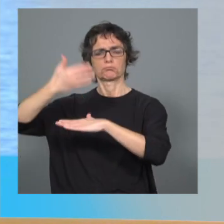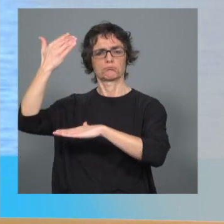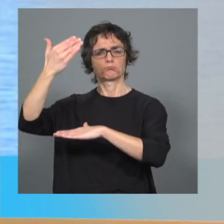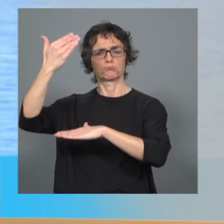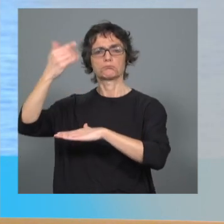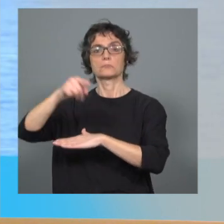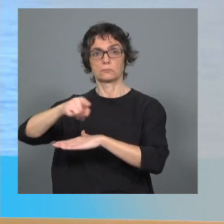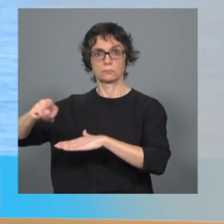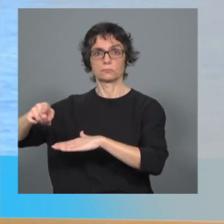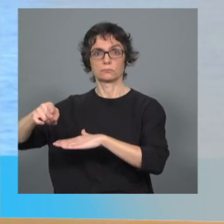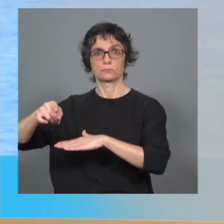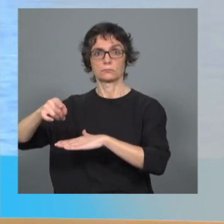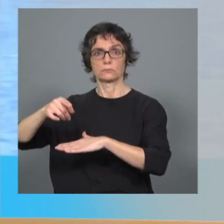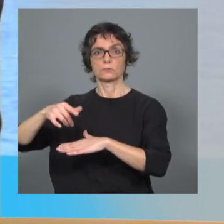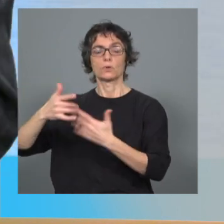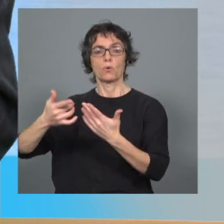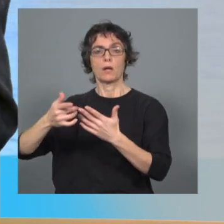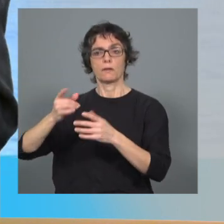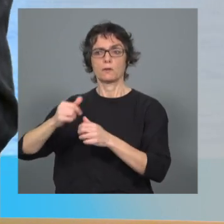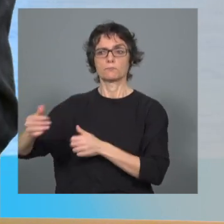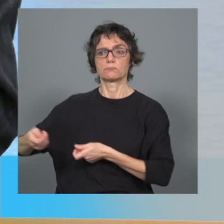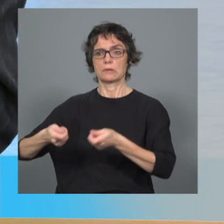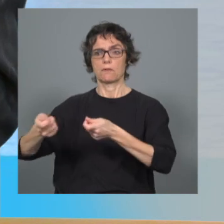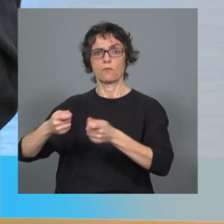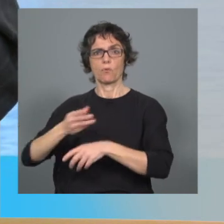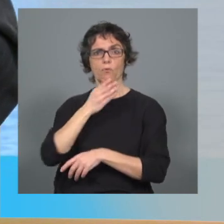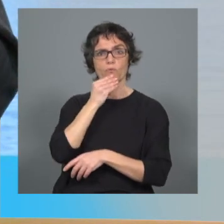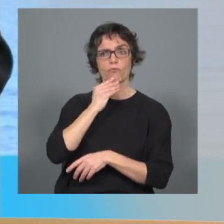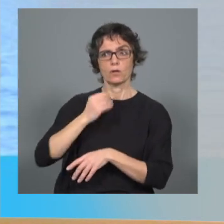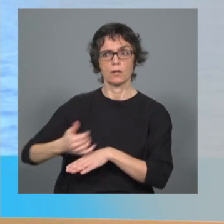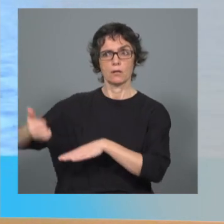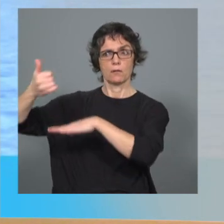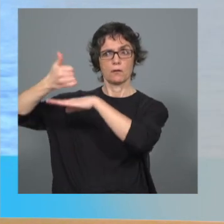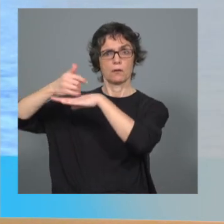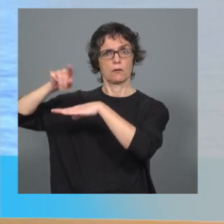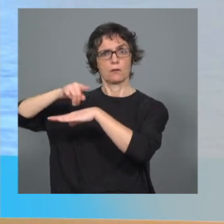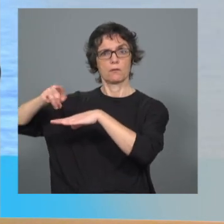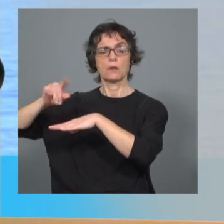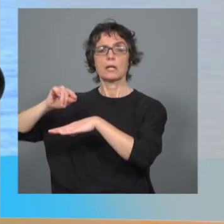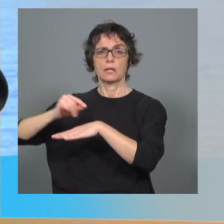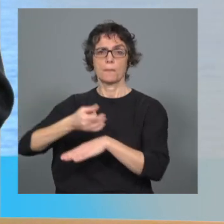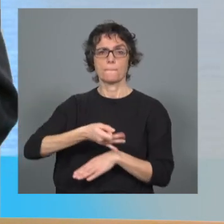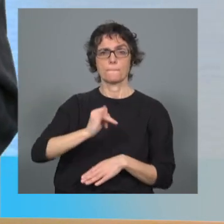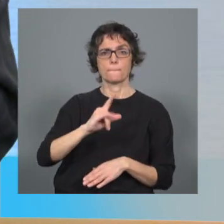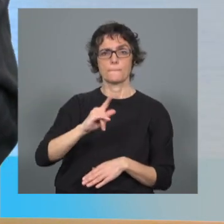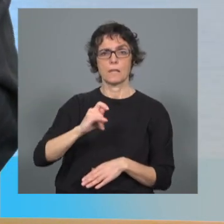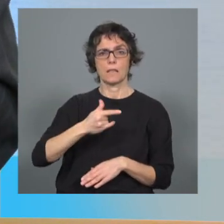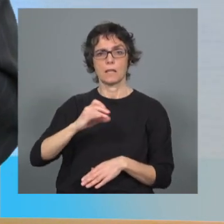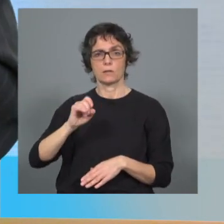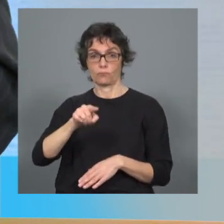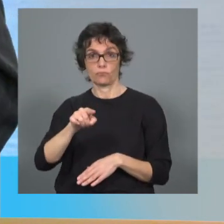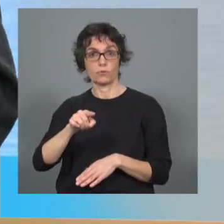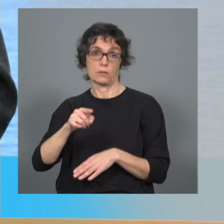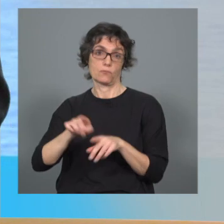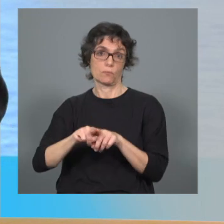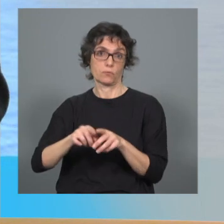gestores, podemos assim dizer, espirituais do judaísmo da época, e no gestor político, que era Pilatos, nessa altura. E depois,